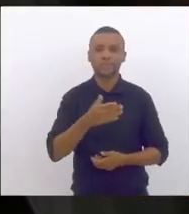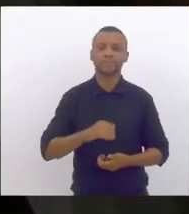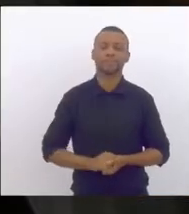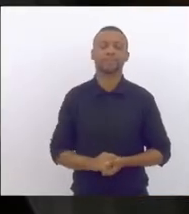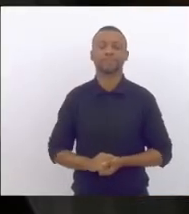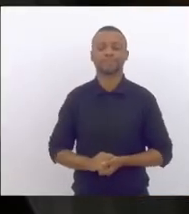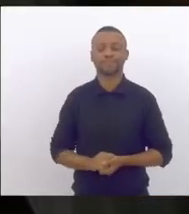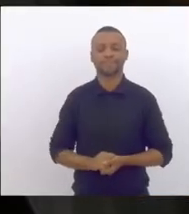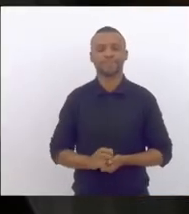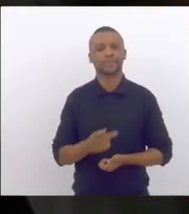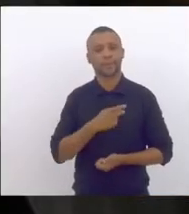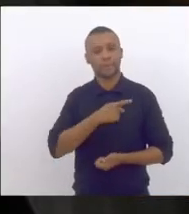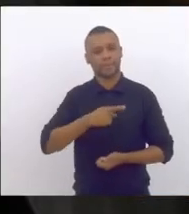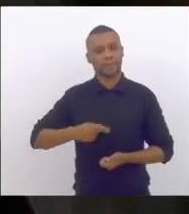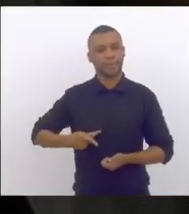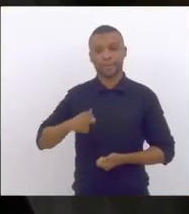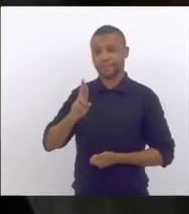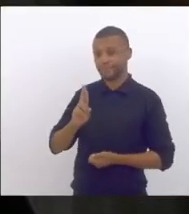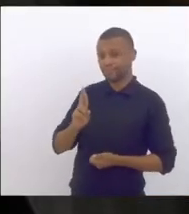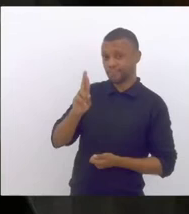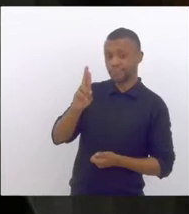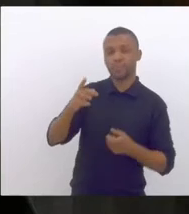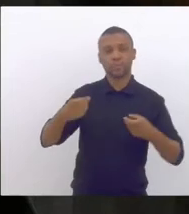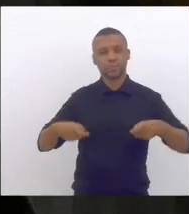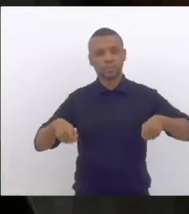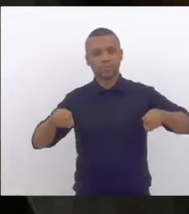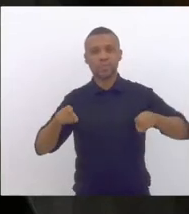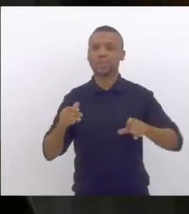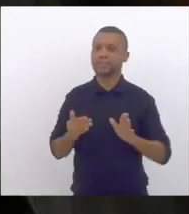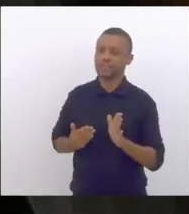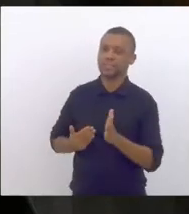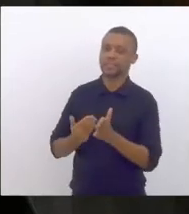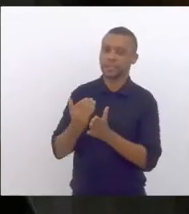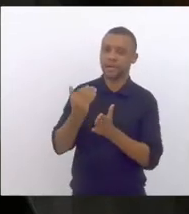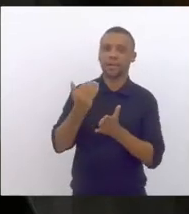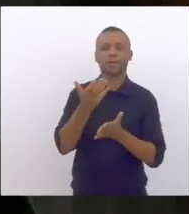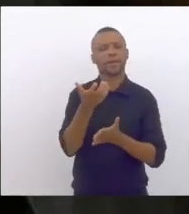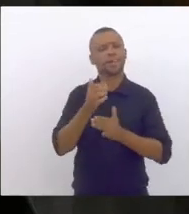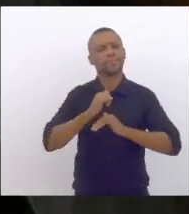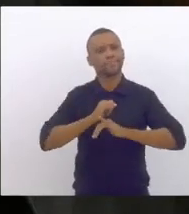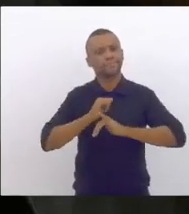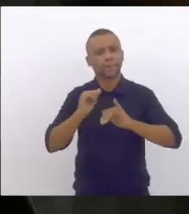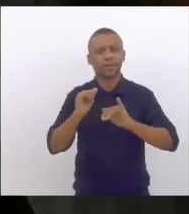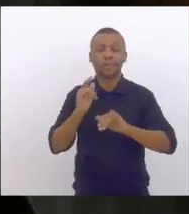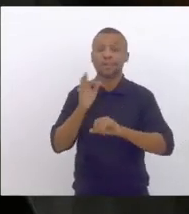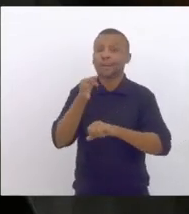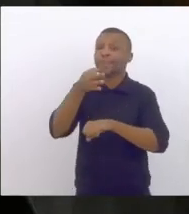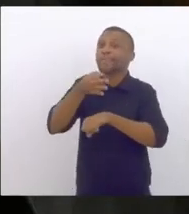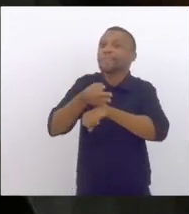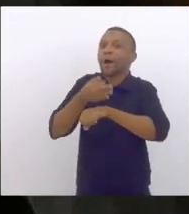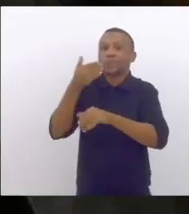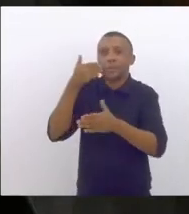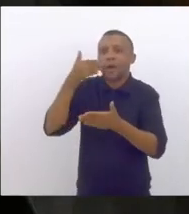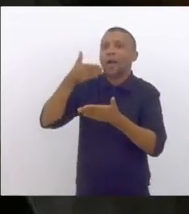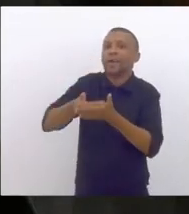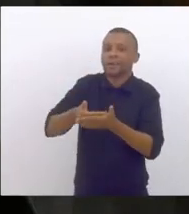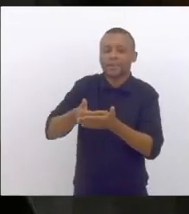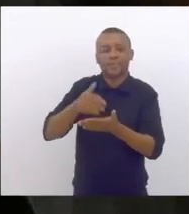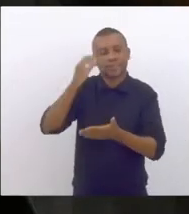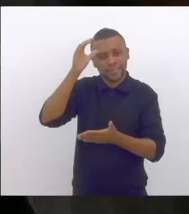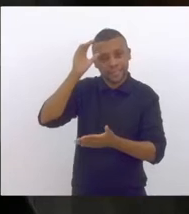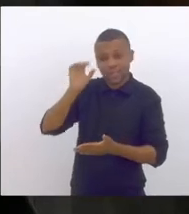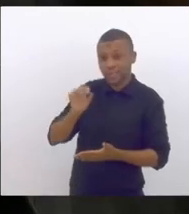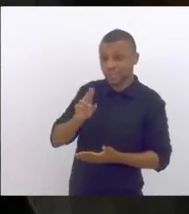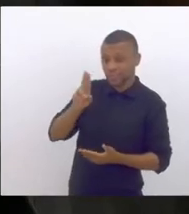Presidente Comandante aqui do expediente inicial Tá registramos uma foto agora pouco te ajuda